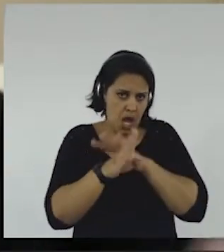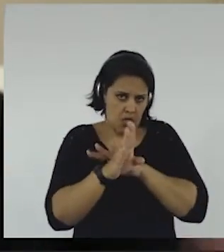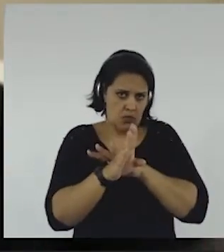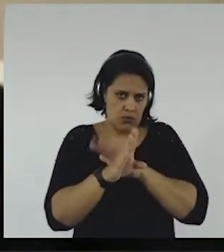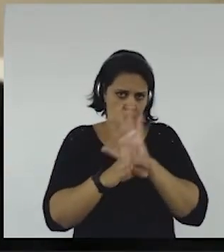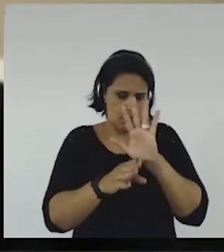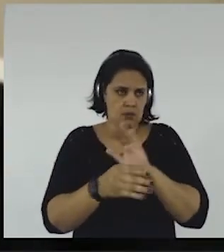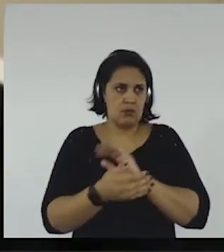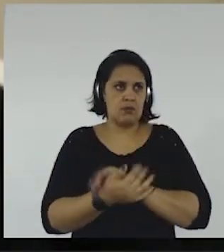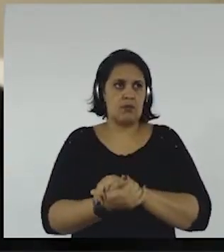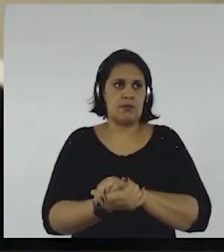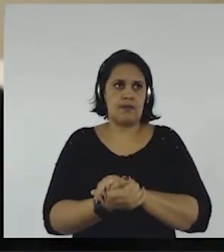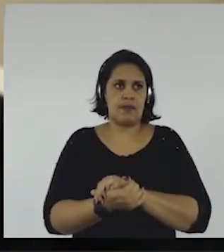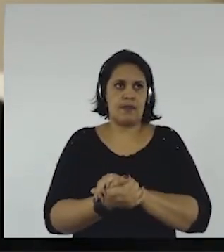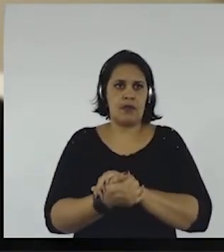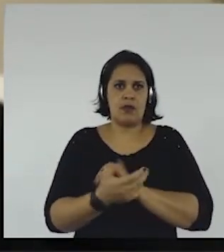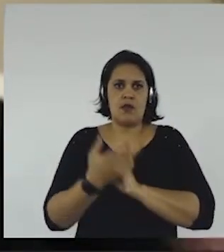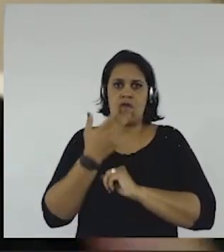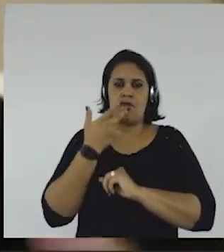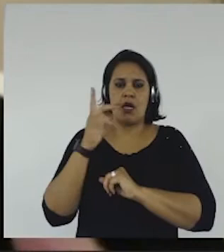pupilo, discípulo,